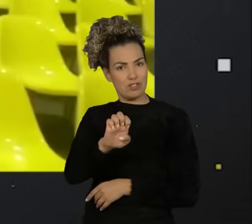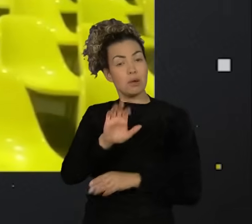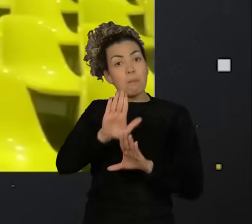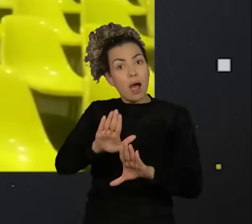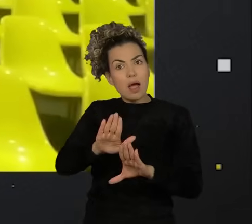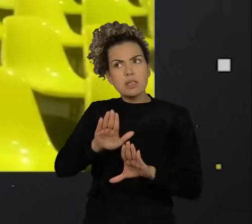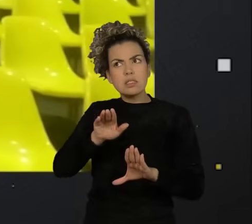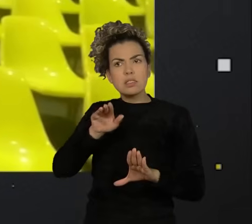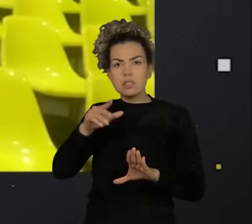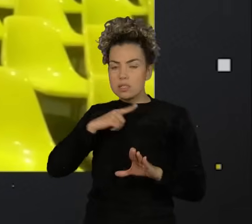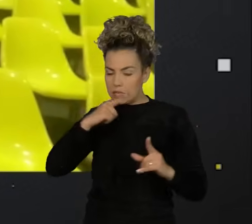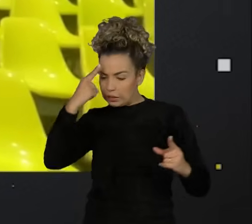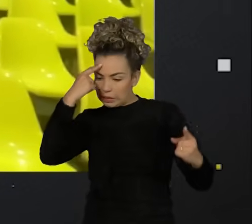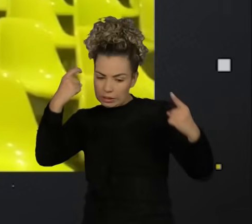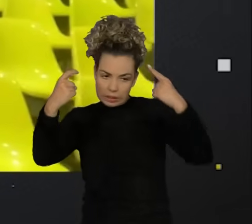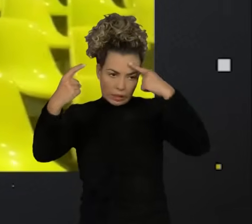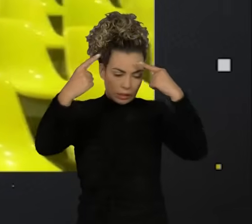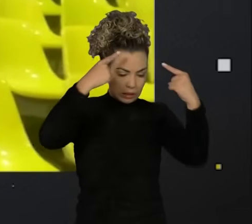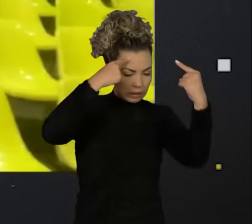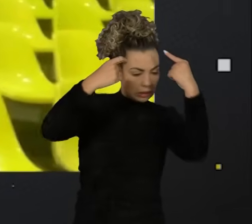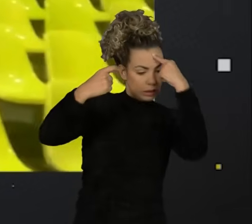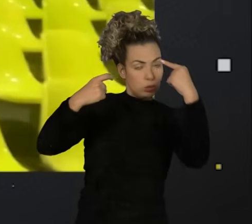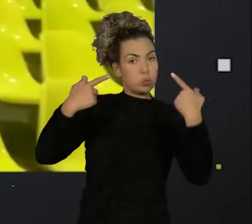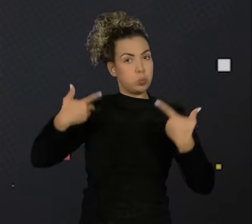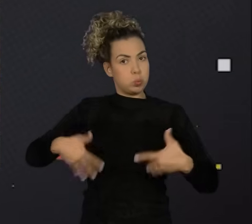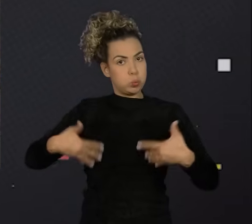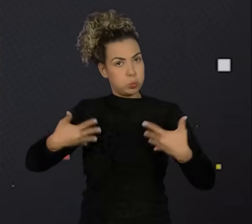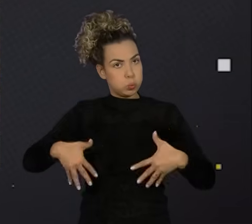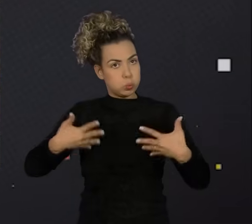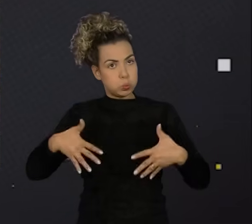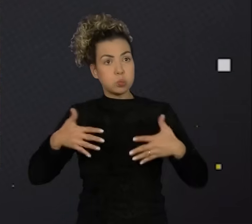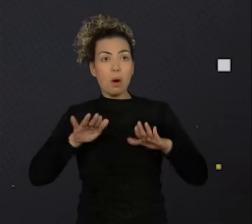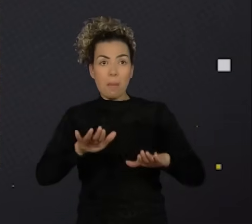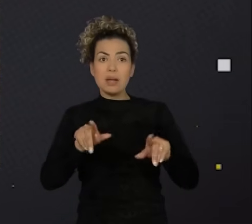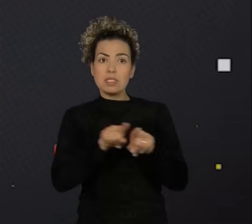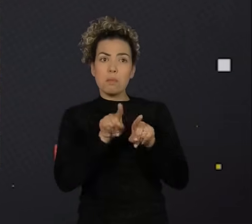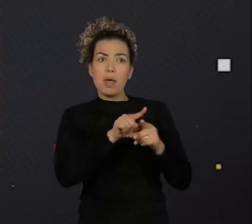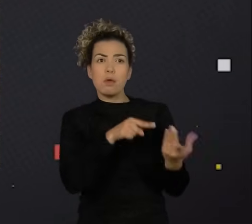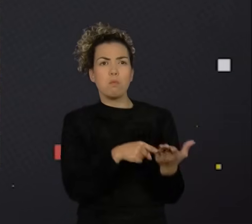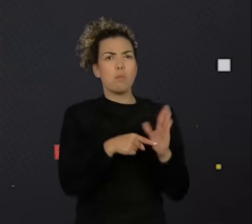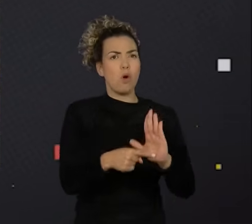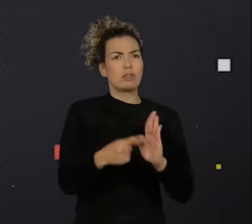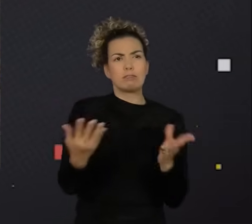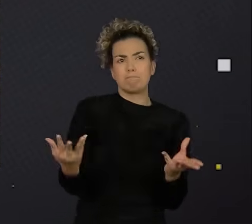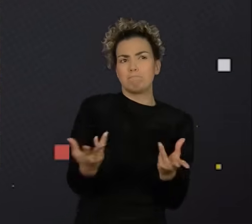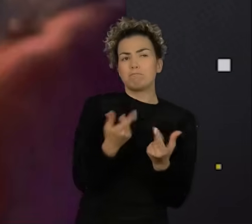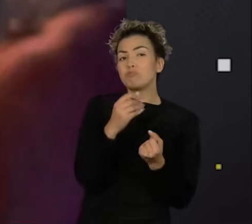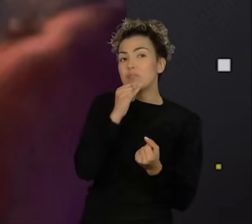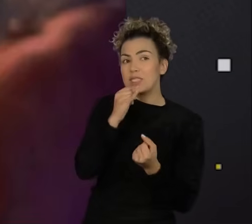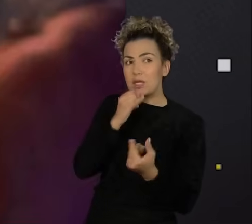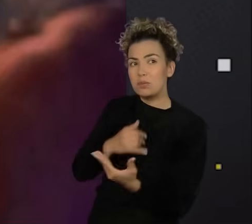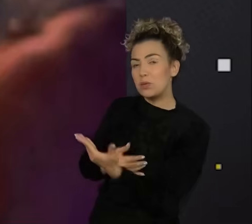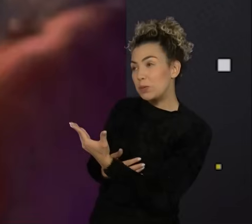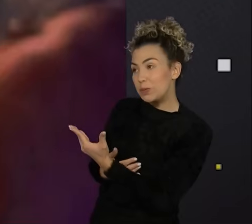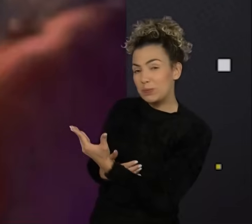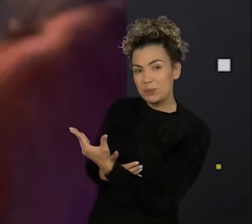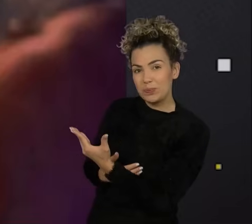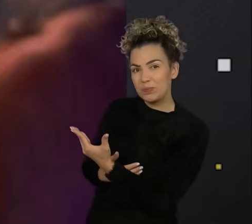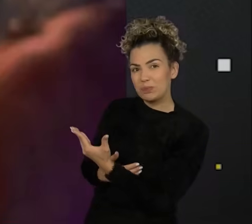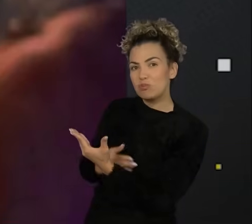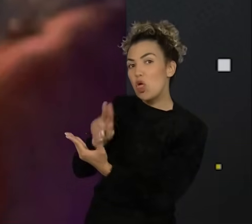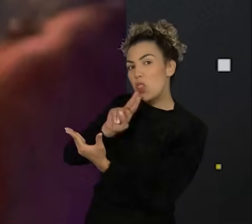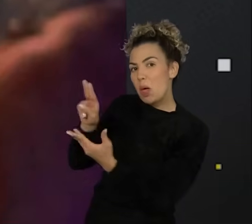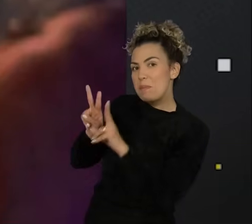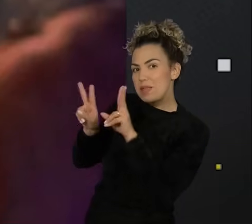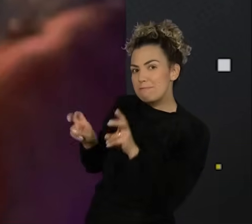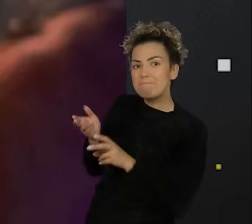né? E que resultaram em espetáculos incríveis, como foi o Cine Camaleão, O Homem Não Entra, o Luz